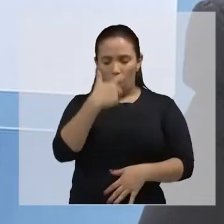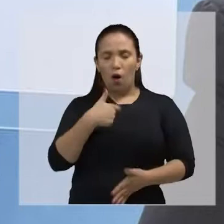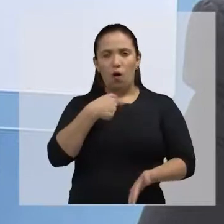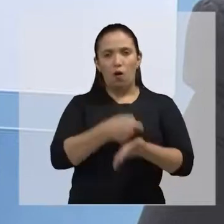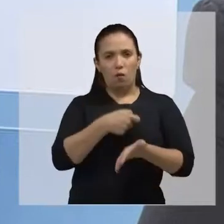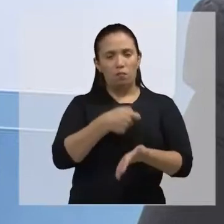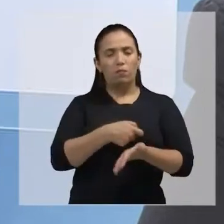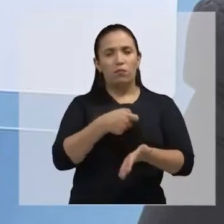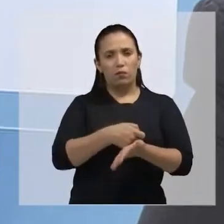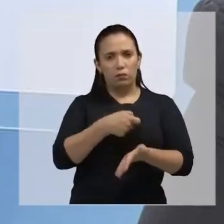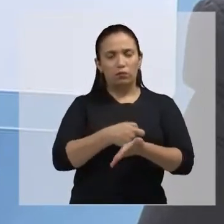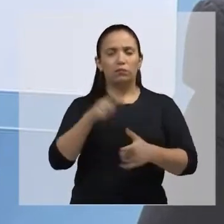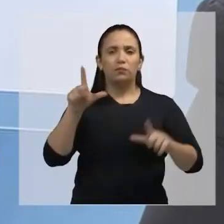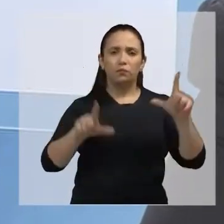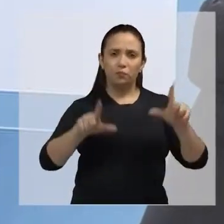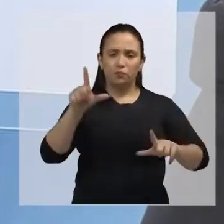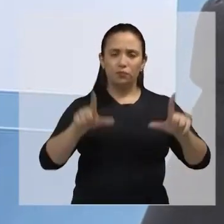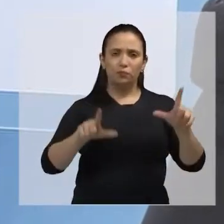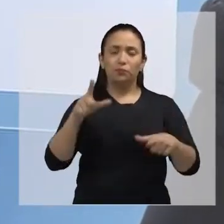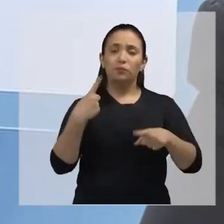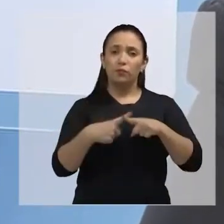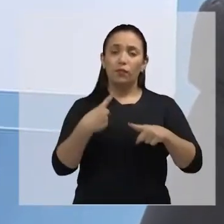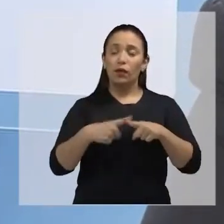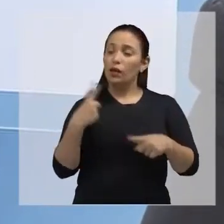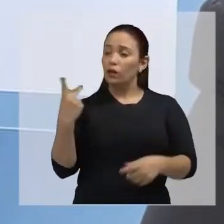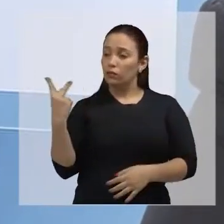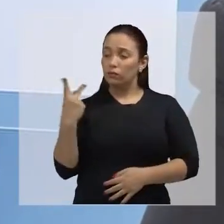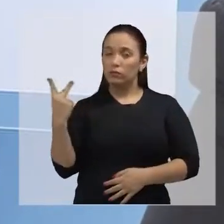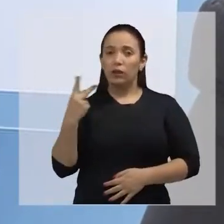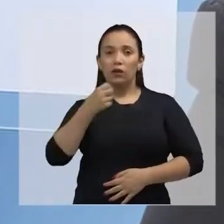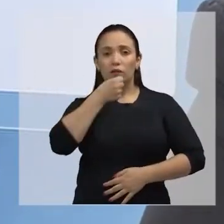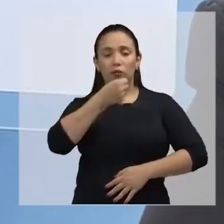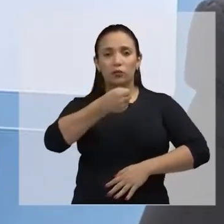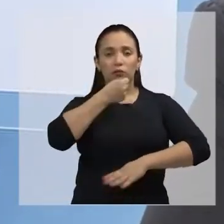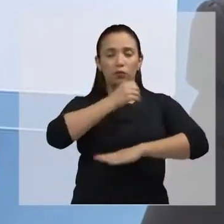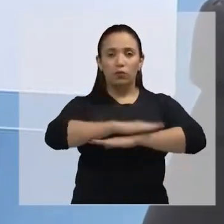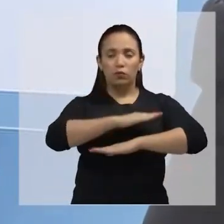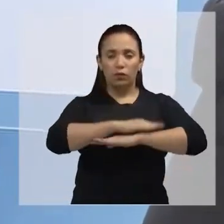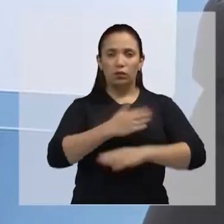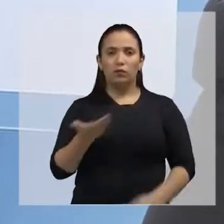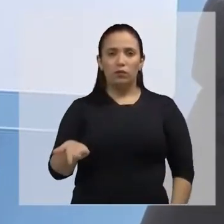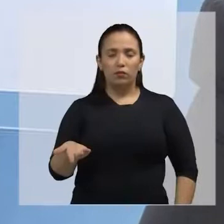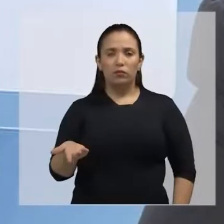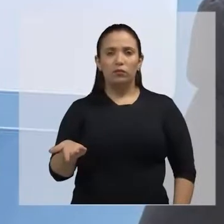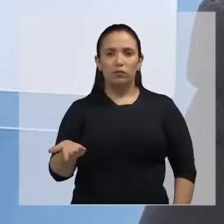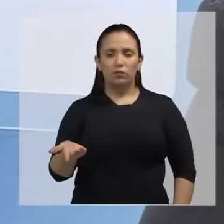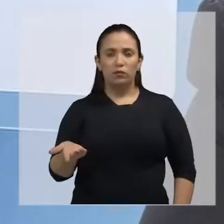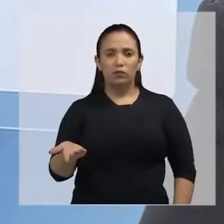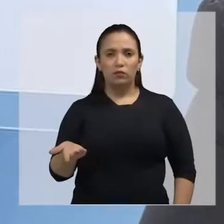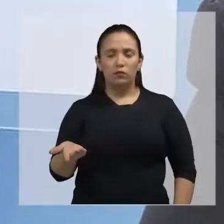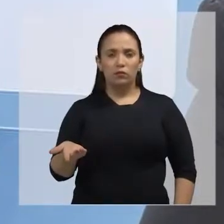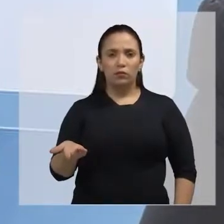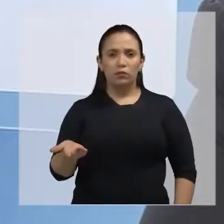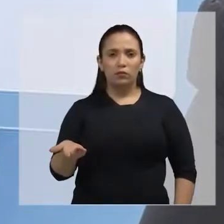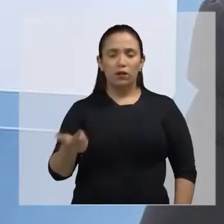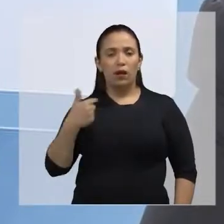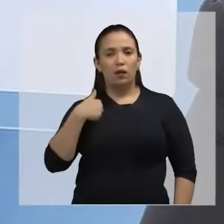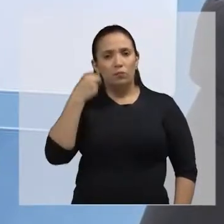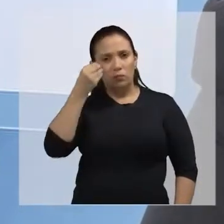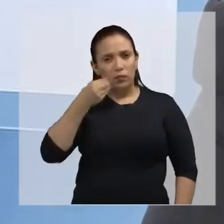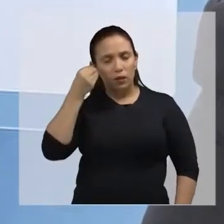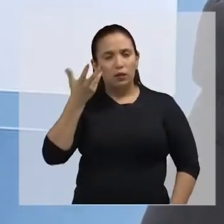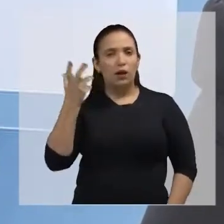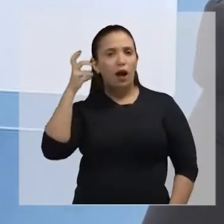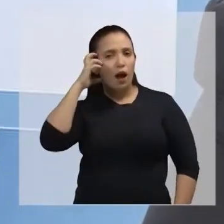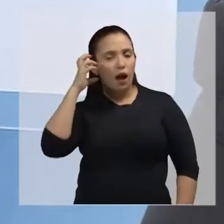obrigação. Nosso dever. É nosso dever, porque nós somos jornalistas, nós somos eu e o Luiz, não sociólogo, mas eu que sou homem de imprensa, que faço